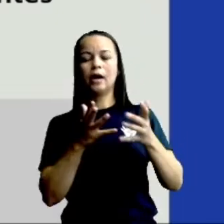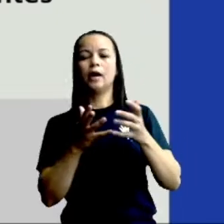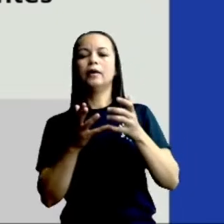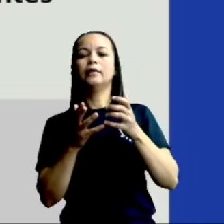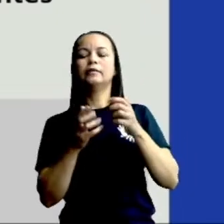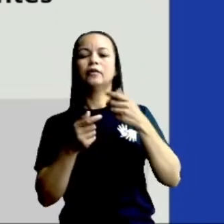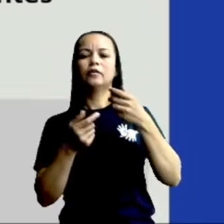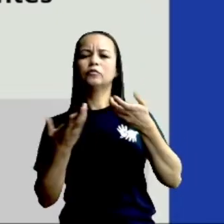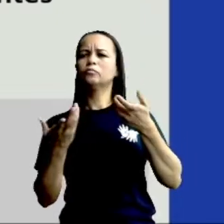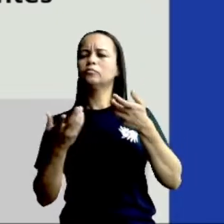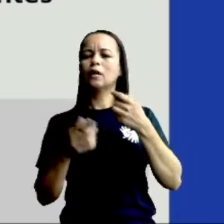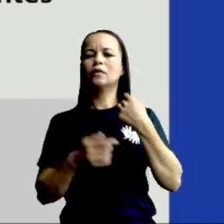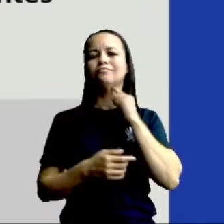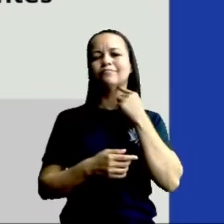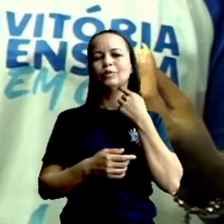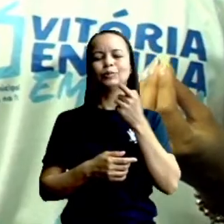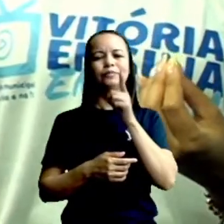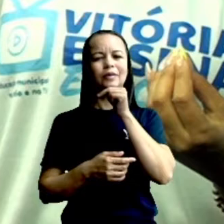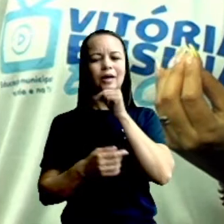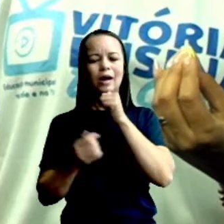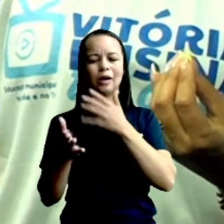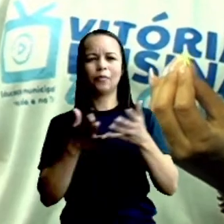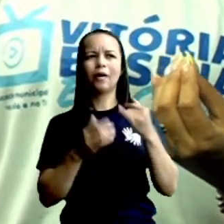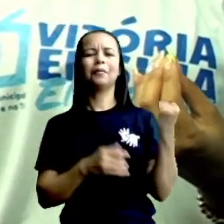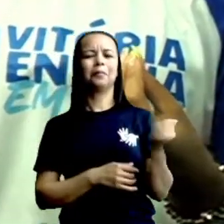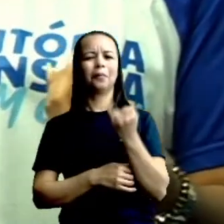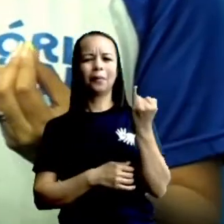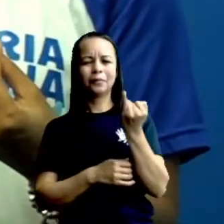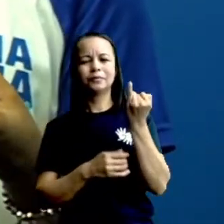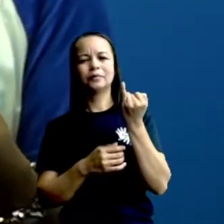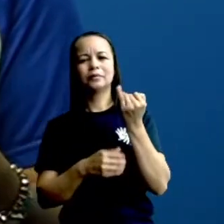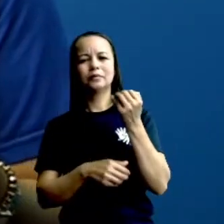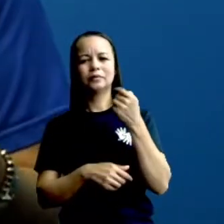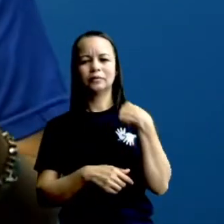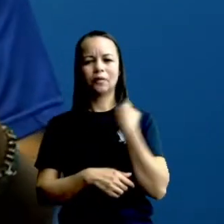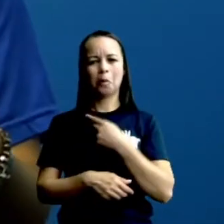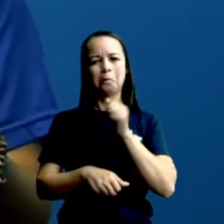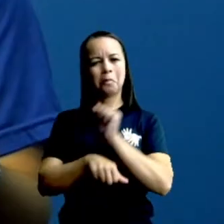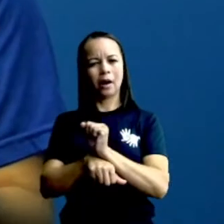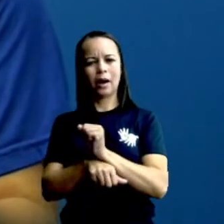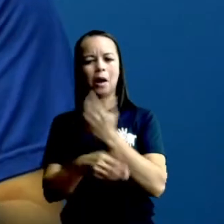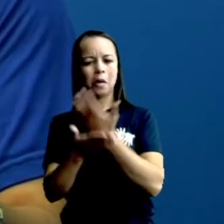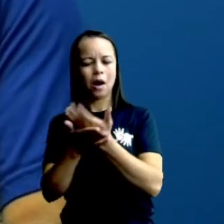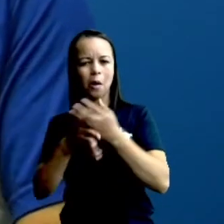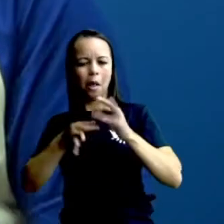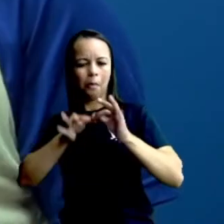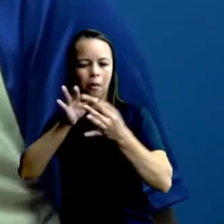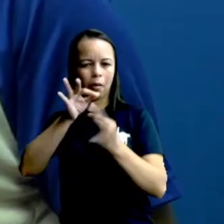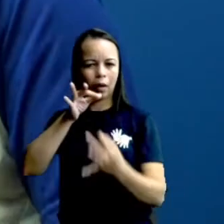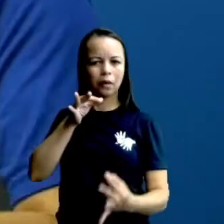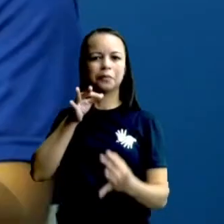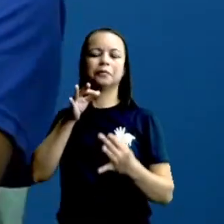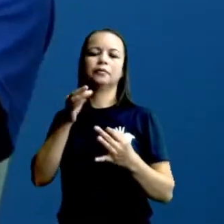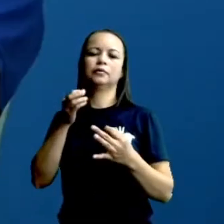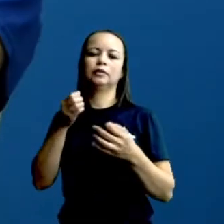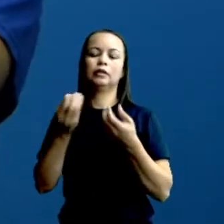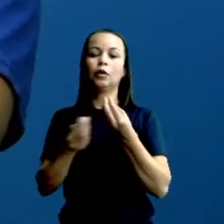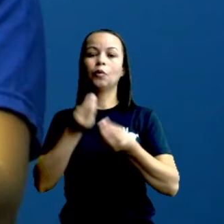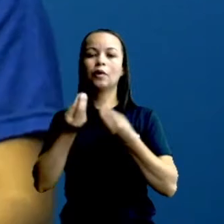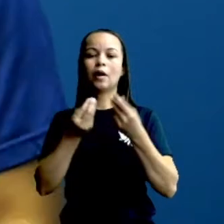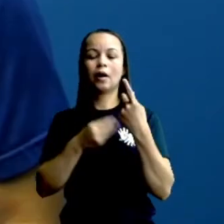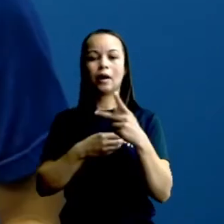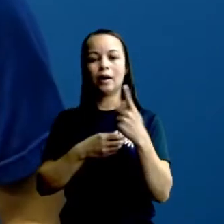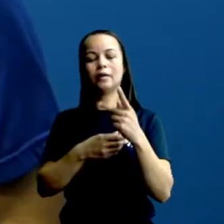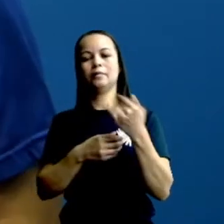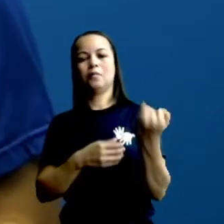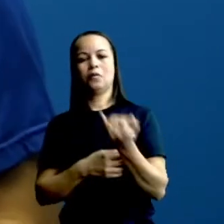cantos. E é importante, se a gente fosse parar, seria uma aula imensa falando sobre a água, a importância dela e como o homem